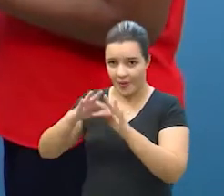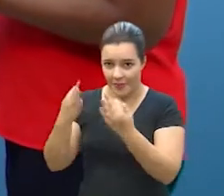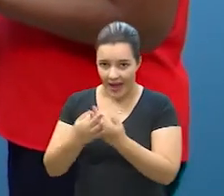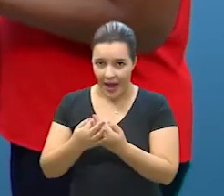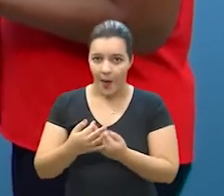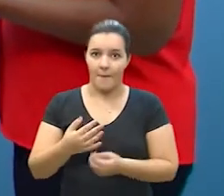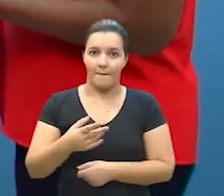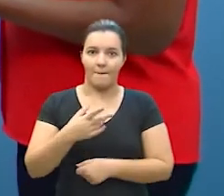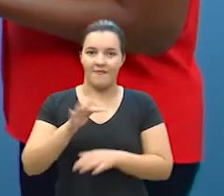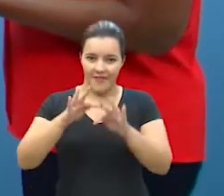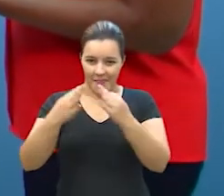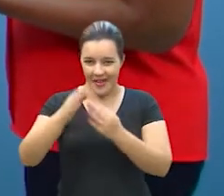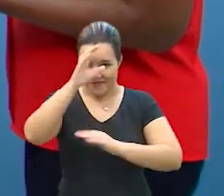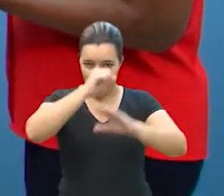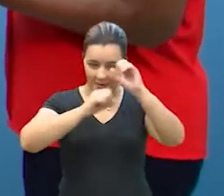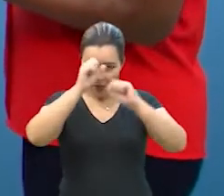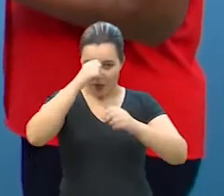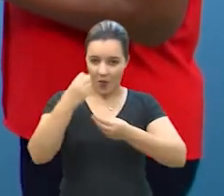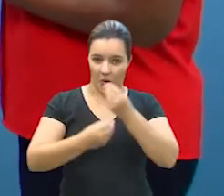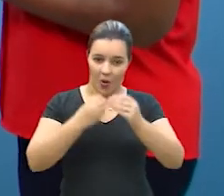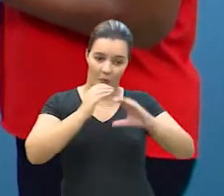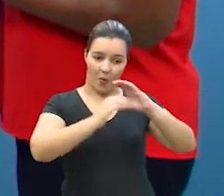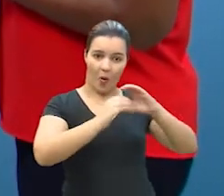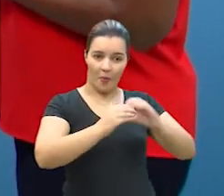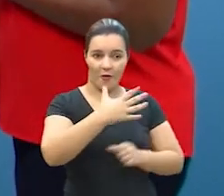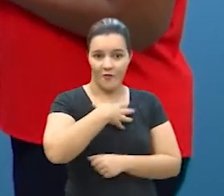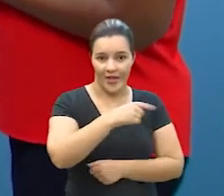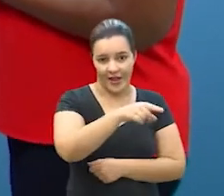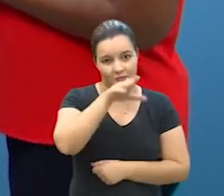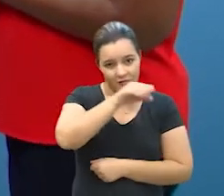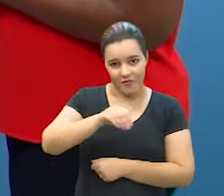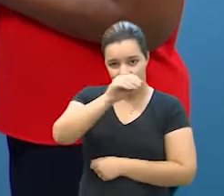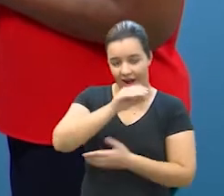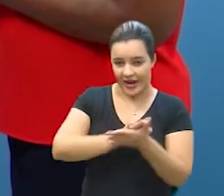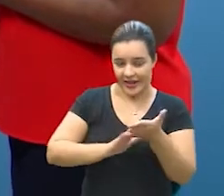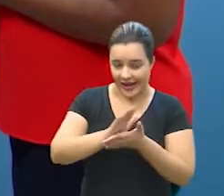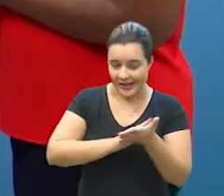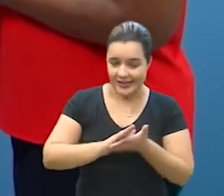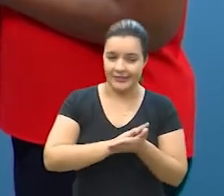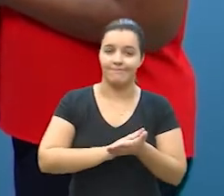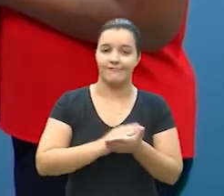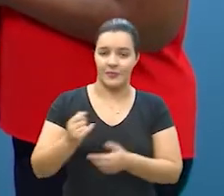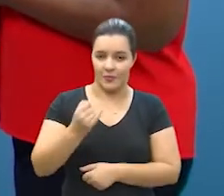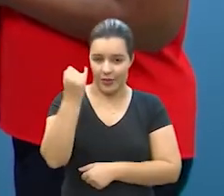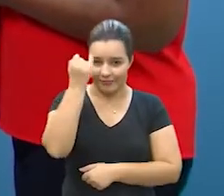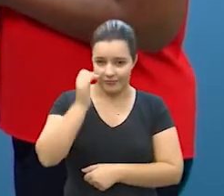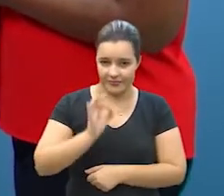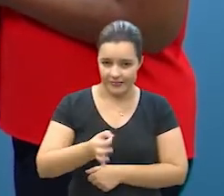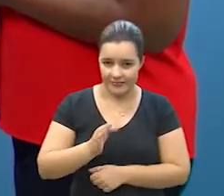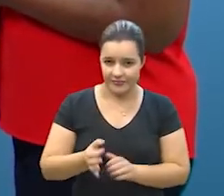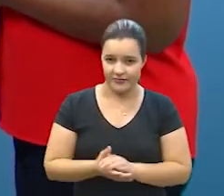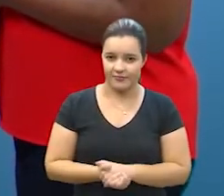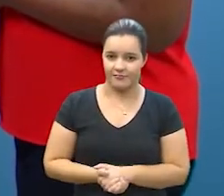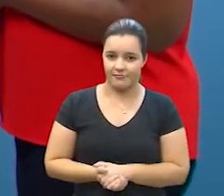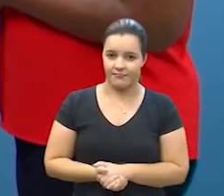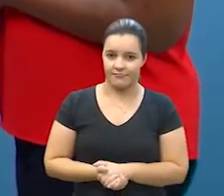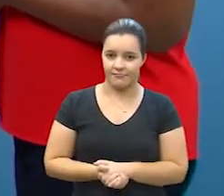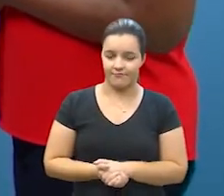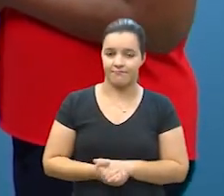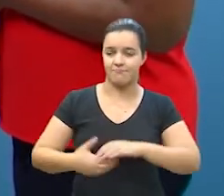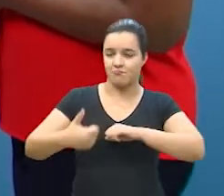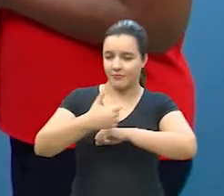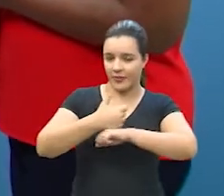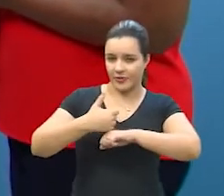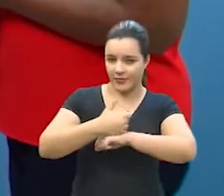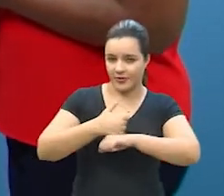estabelece essa comunicação, né? Que é importante. A gente tem pais são os especialistas,